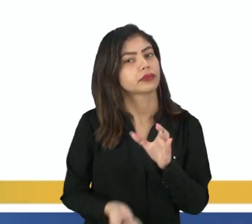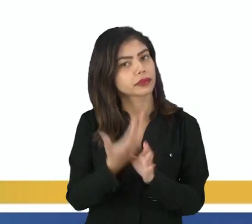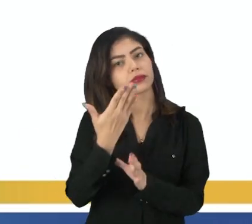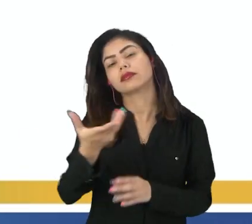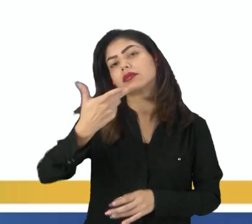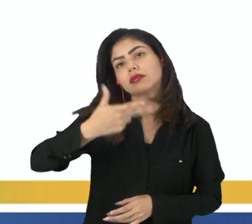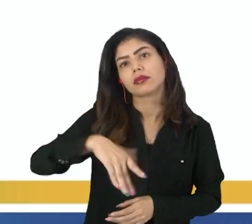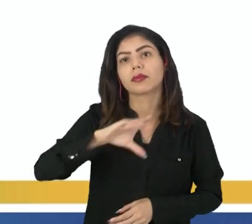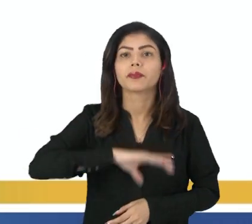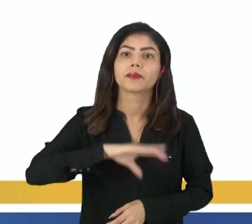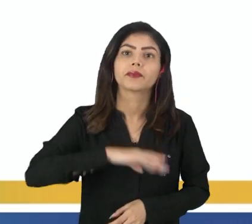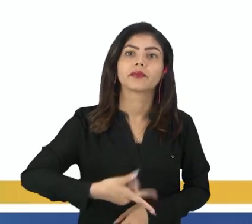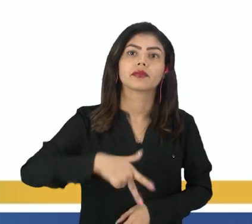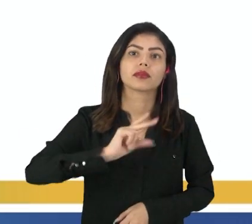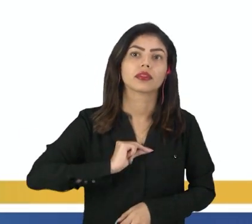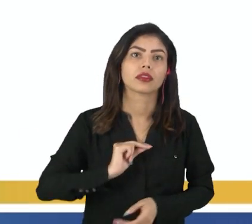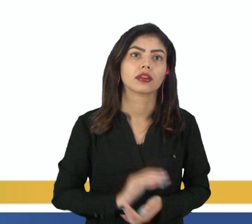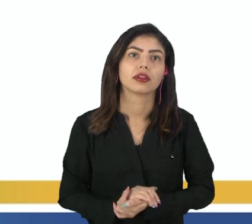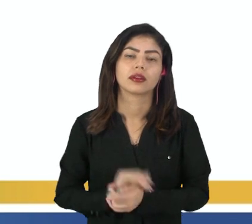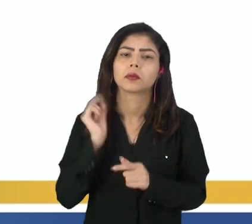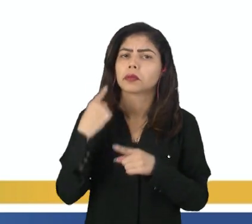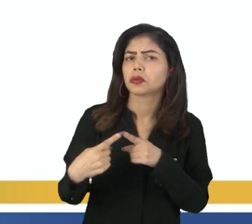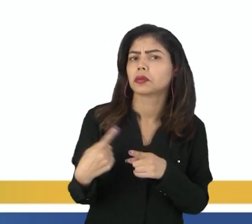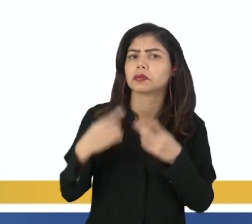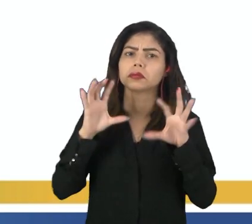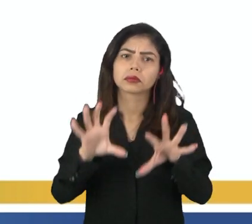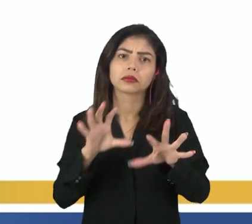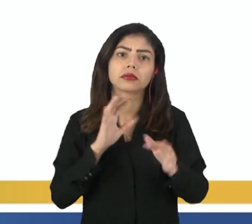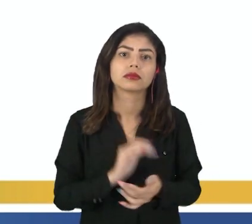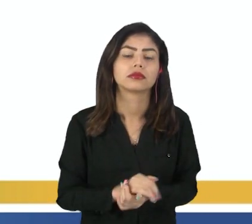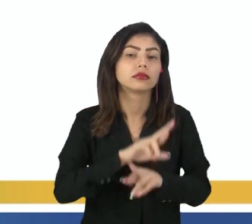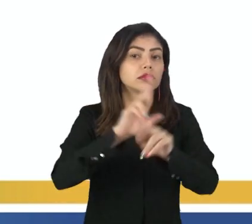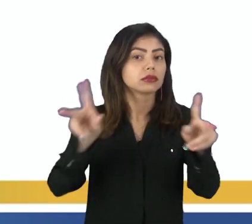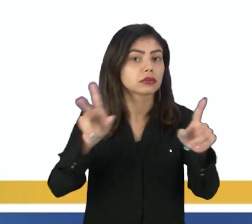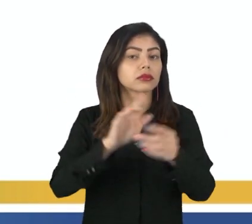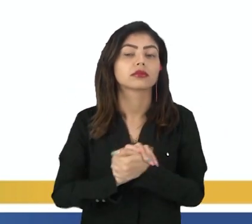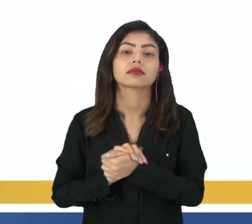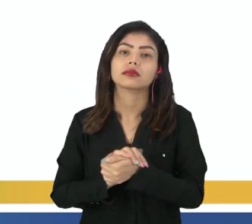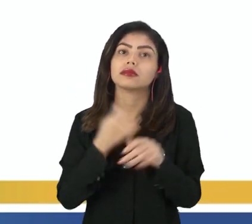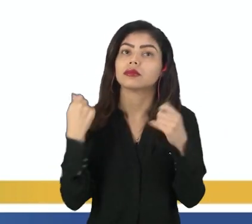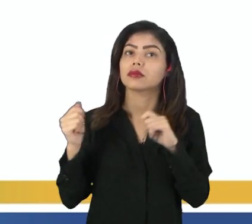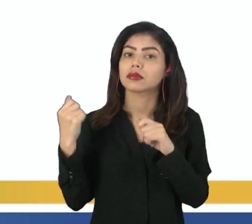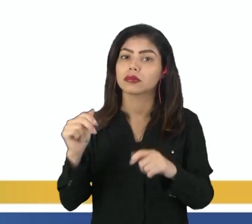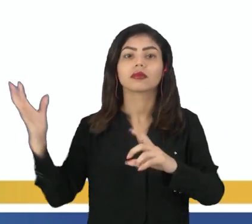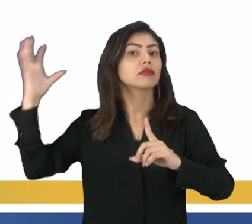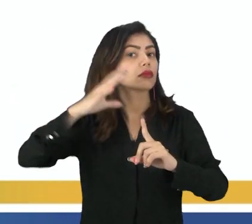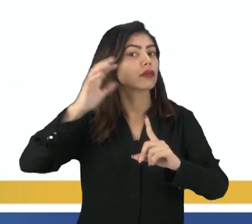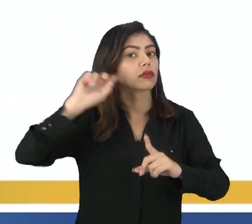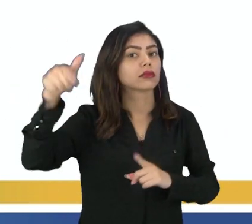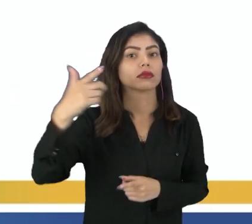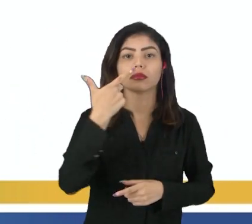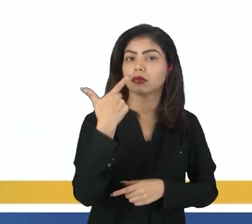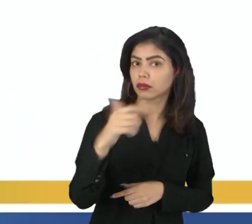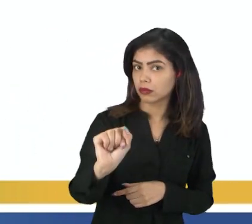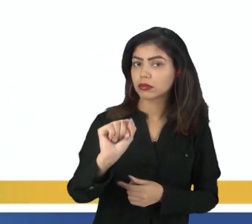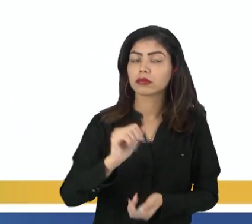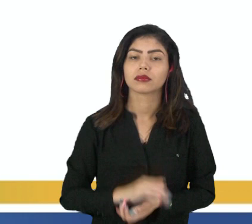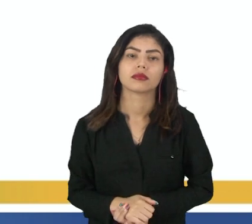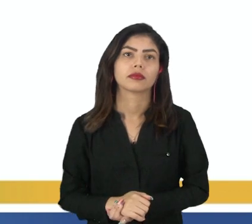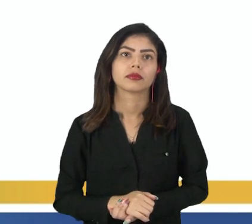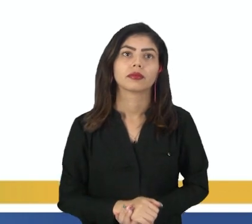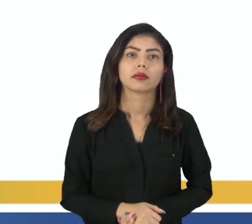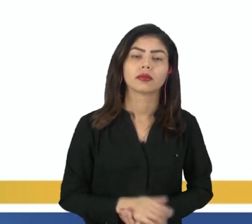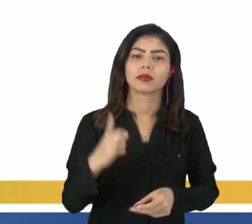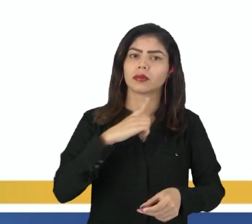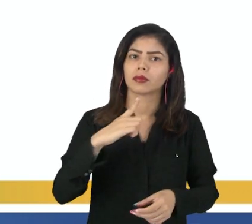origem do português seja de lá. Agora, por que isso? Essa diferença se deve à influência de outras línguas,